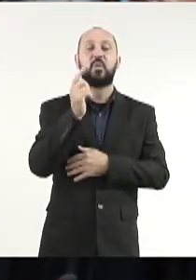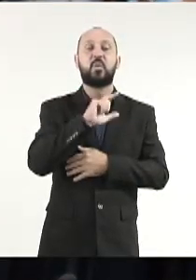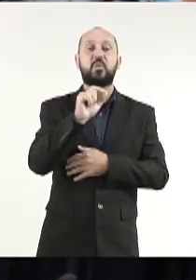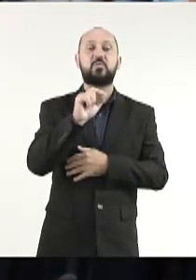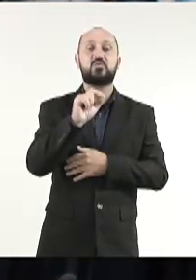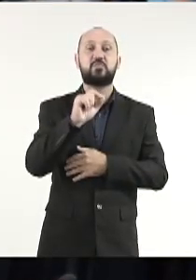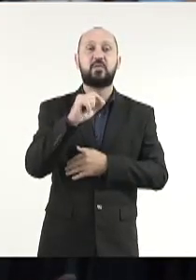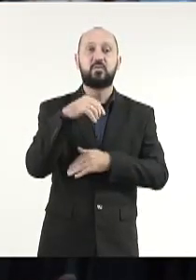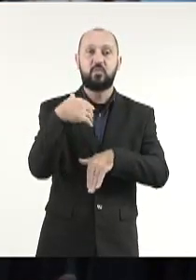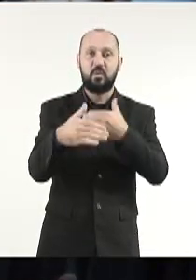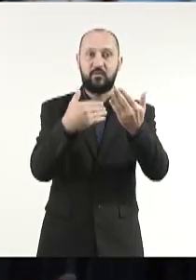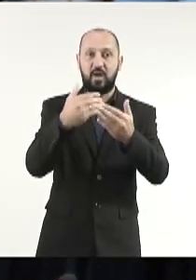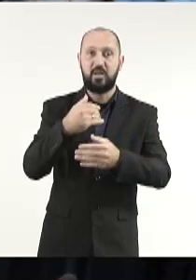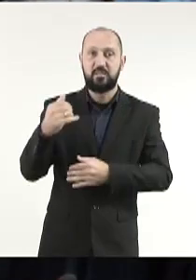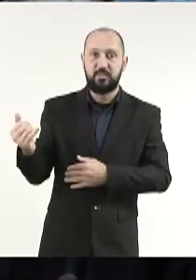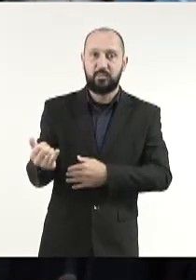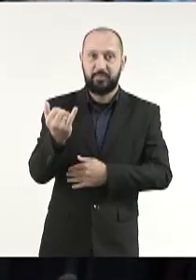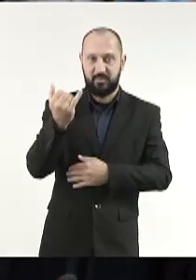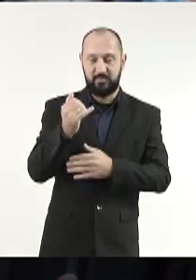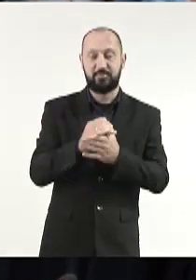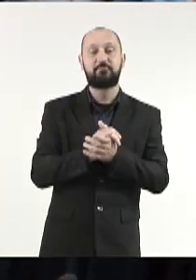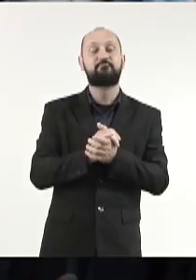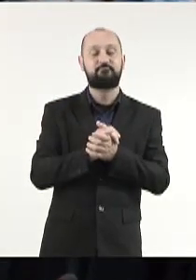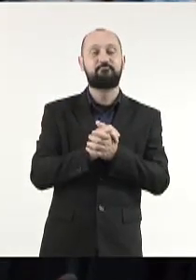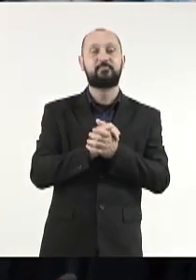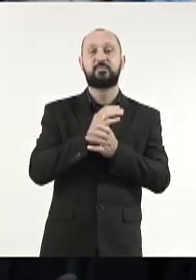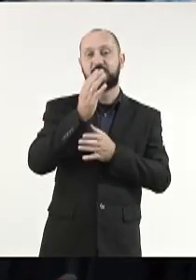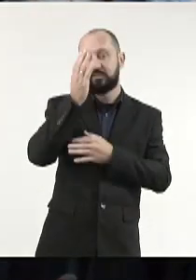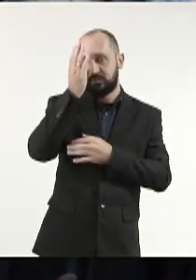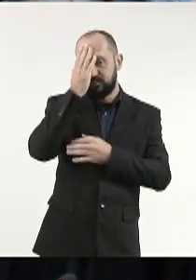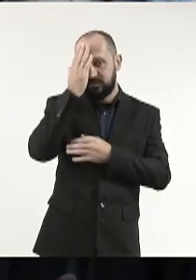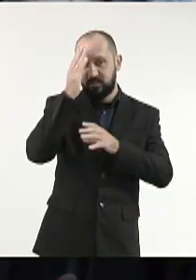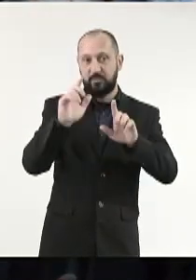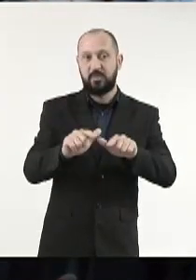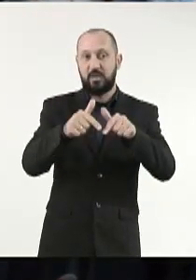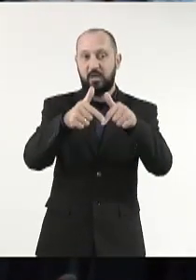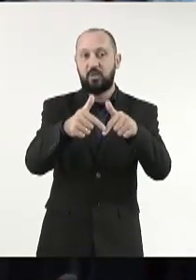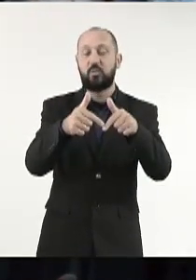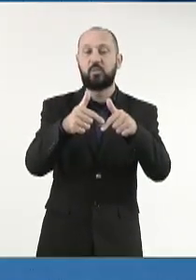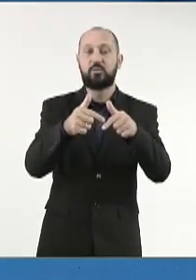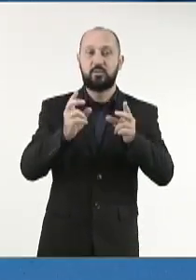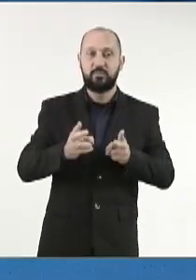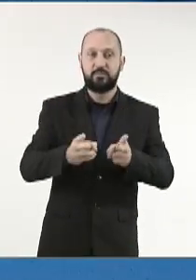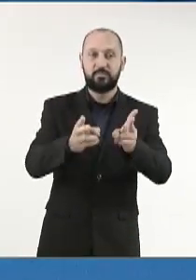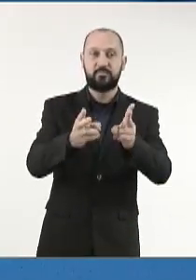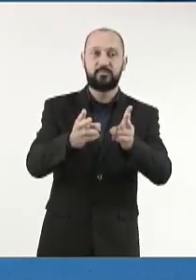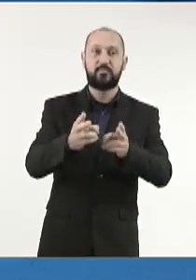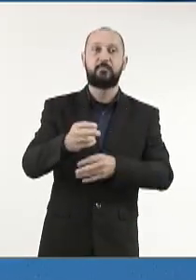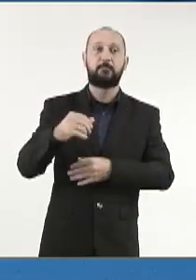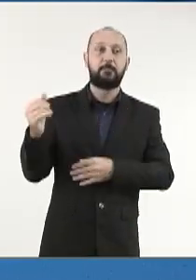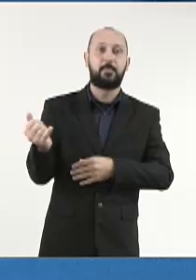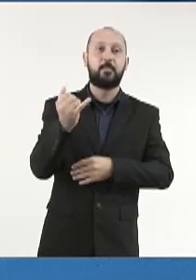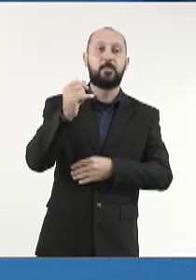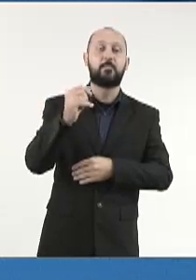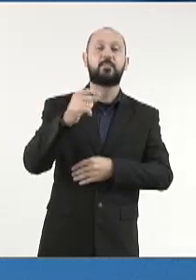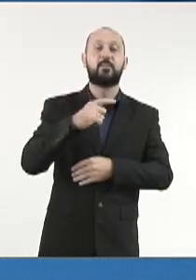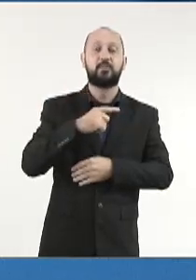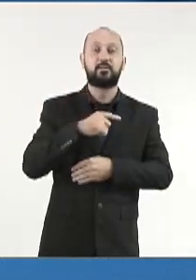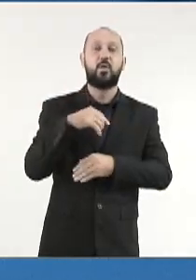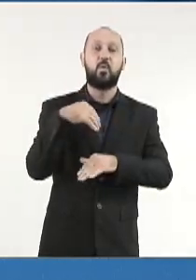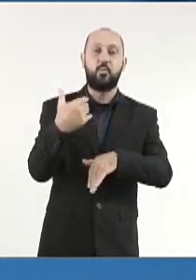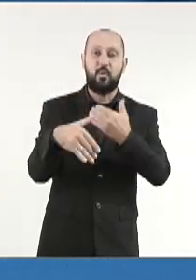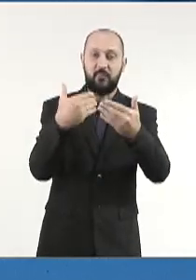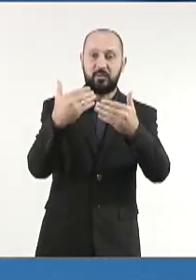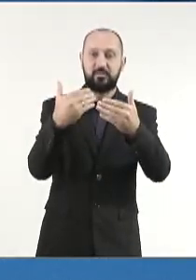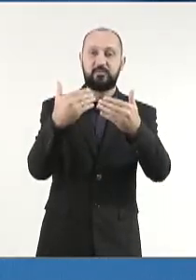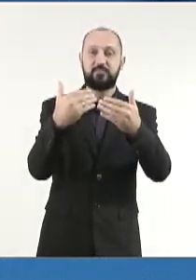um avanço importante, né? A gente sabe que a luta continua, mas o importante é a gente ter os